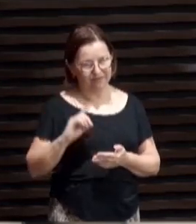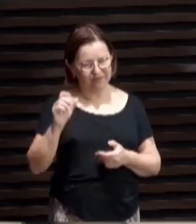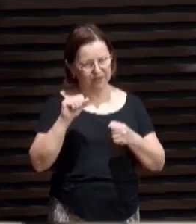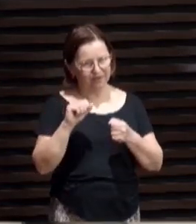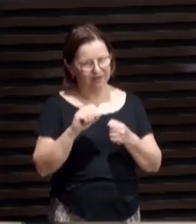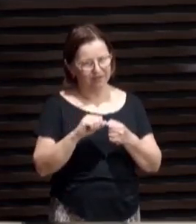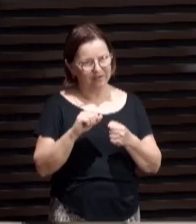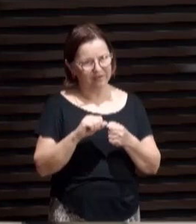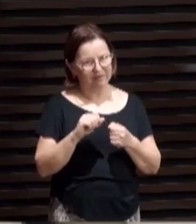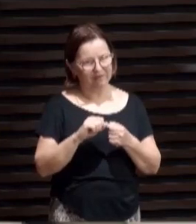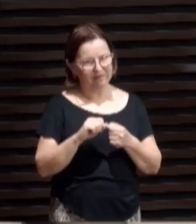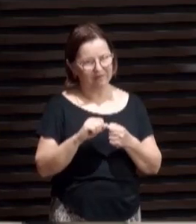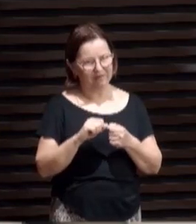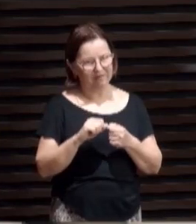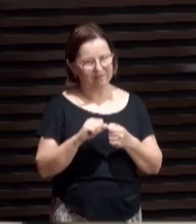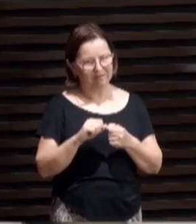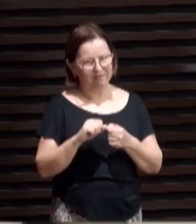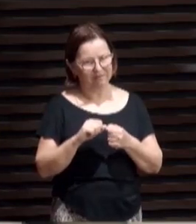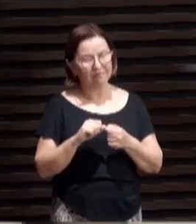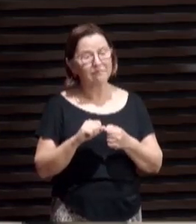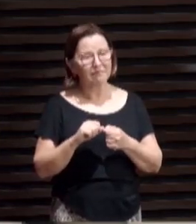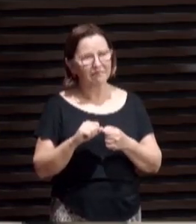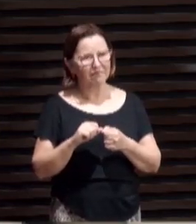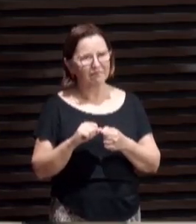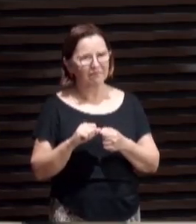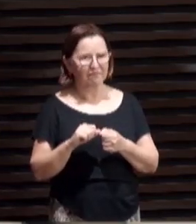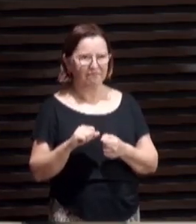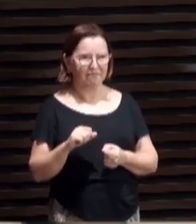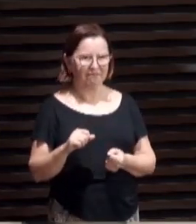Não podia ir mais longe do que ele foi.